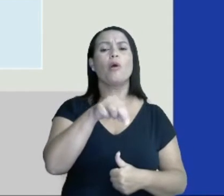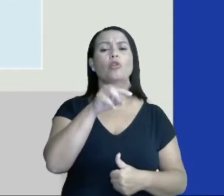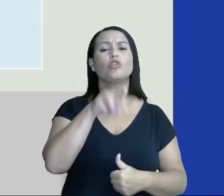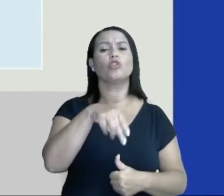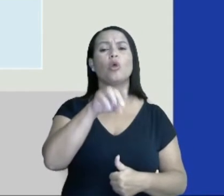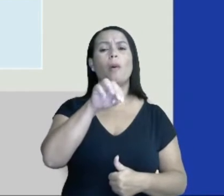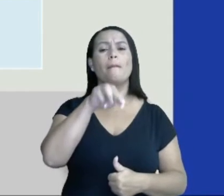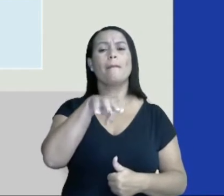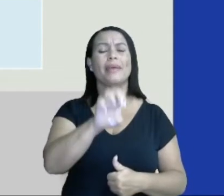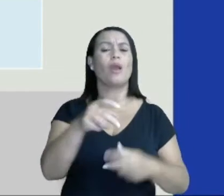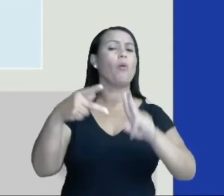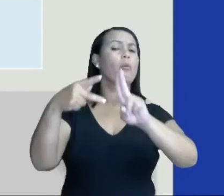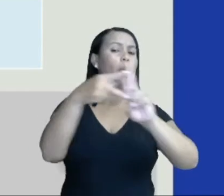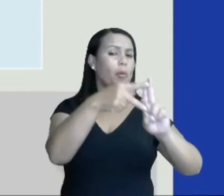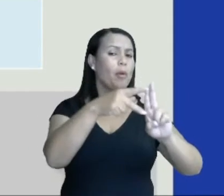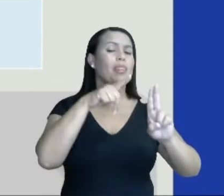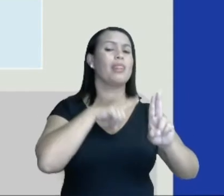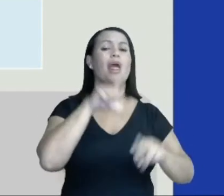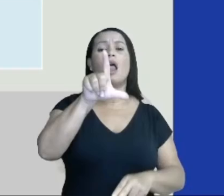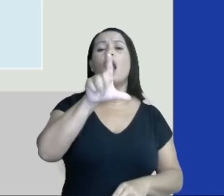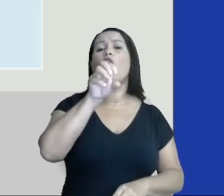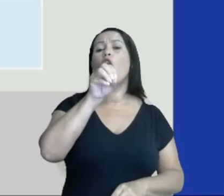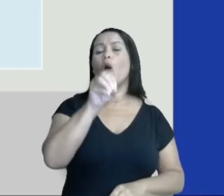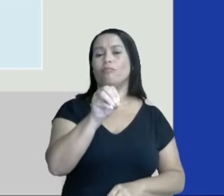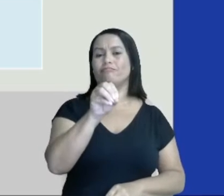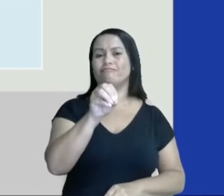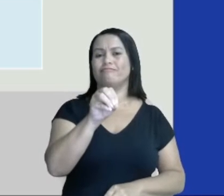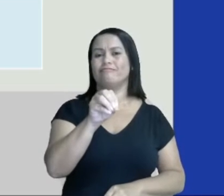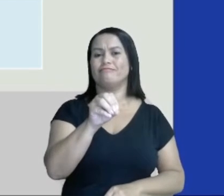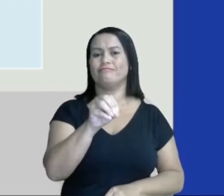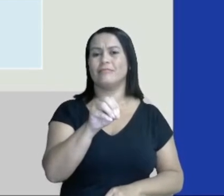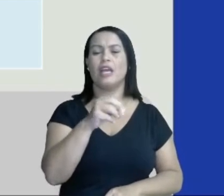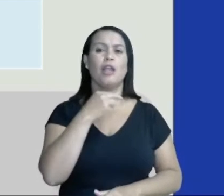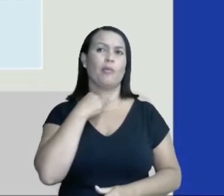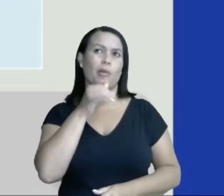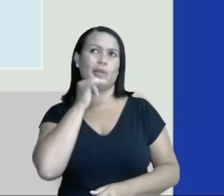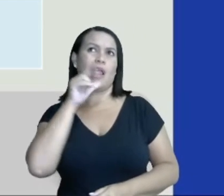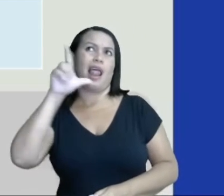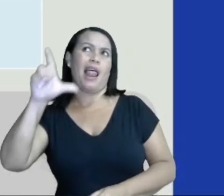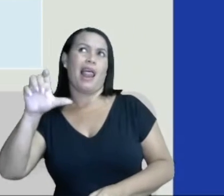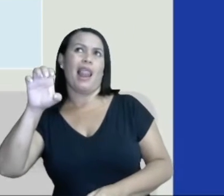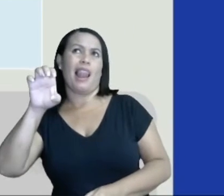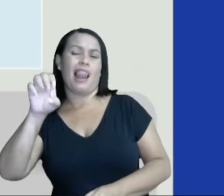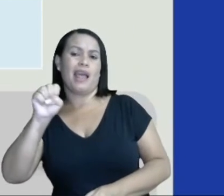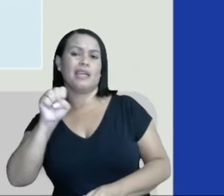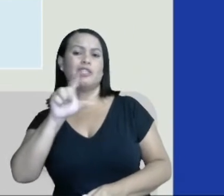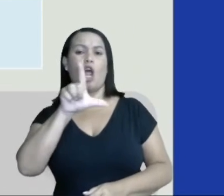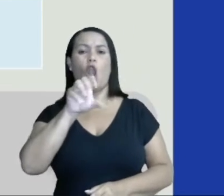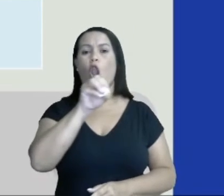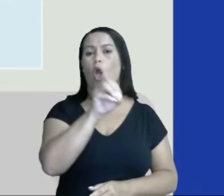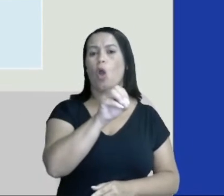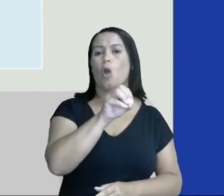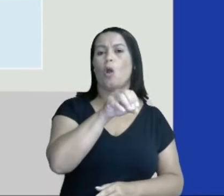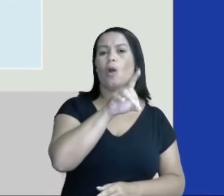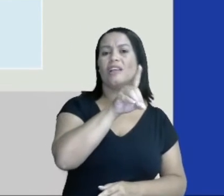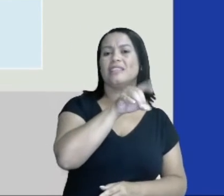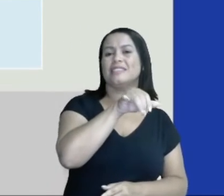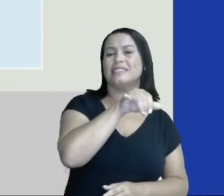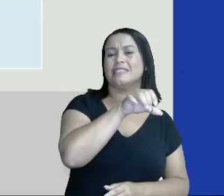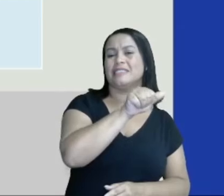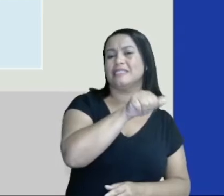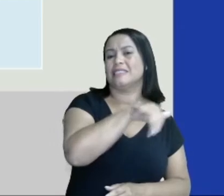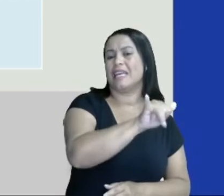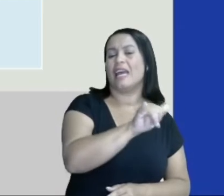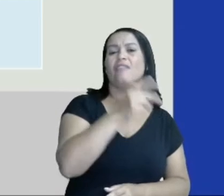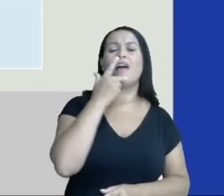gente tem lo. E aí, a gente não pode dizer les lo di, a gente diz se